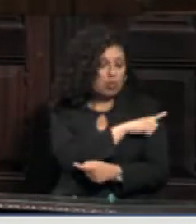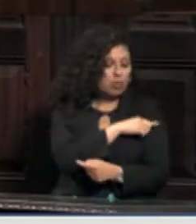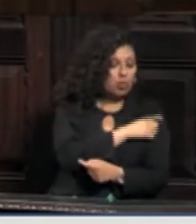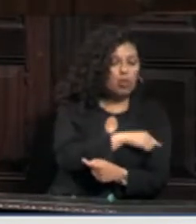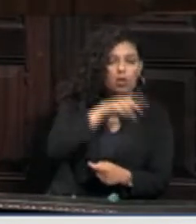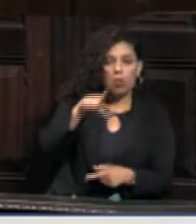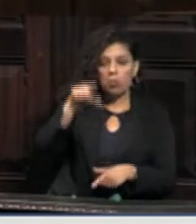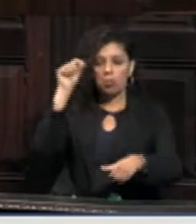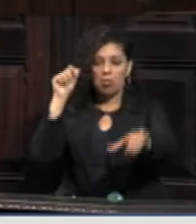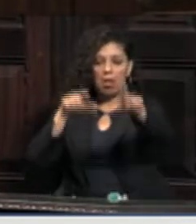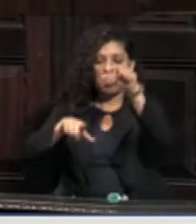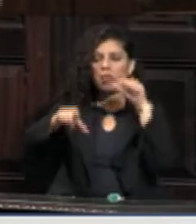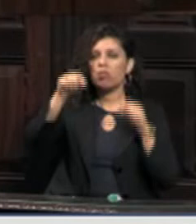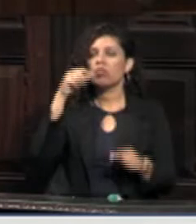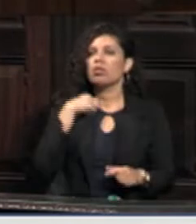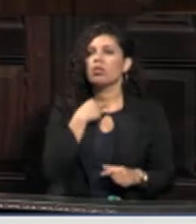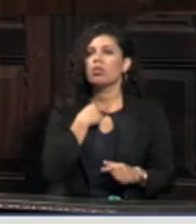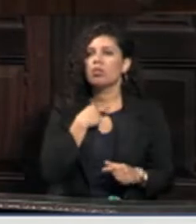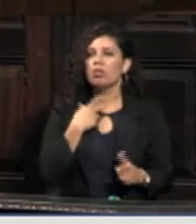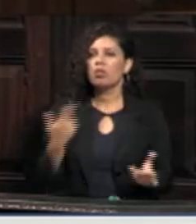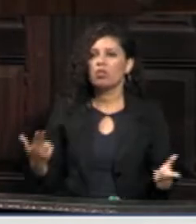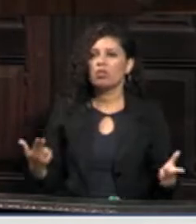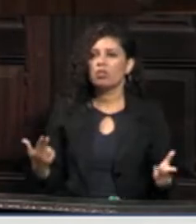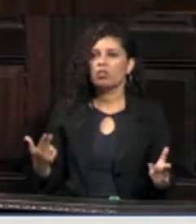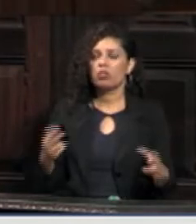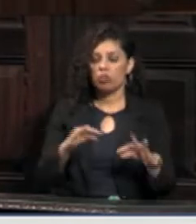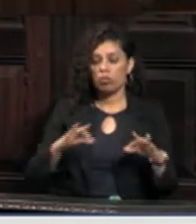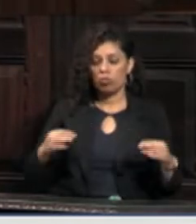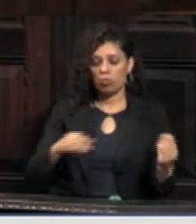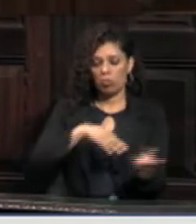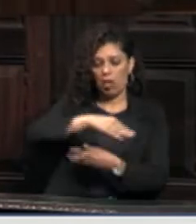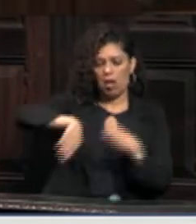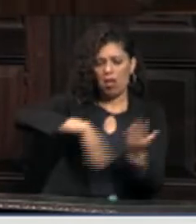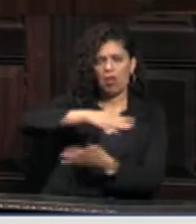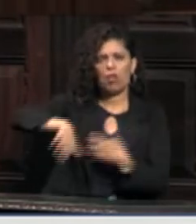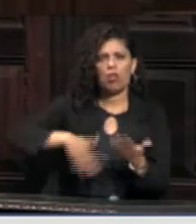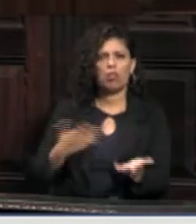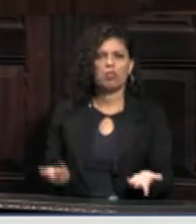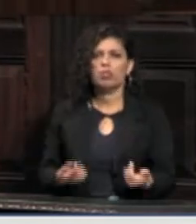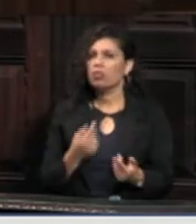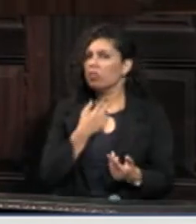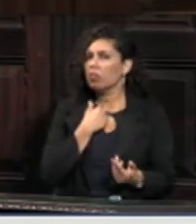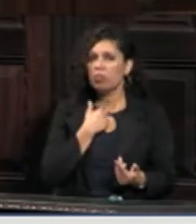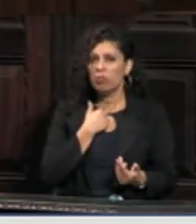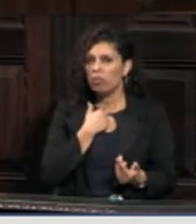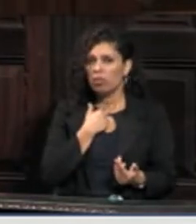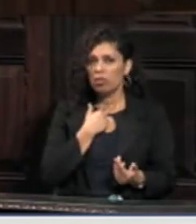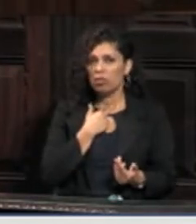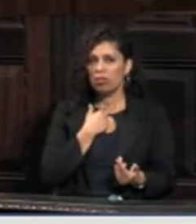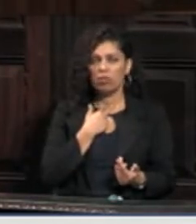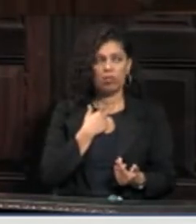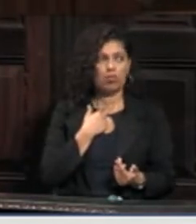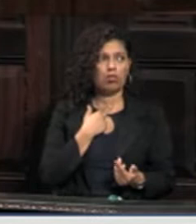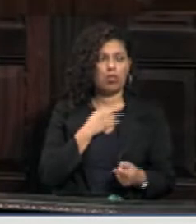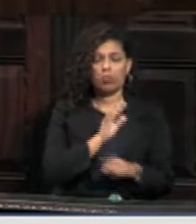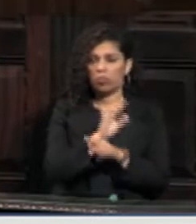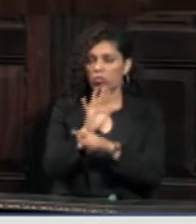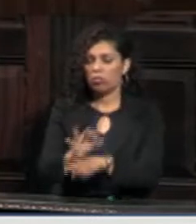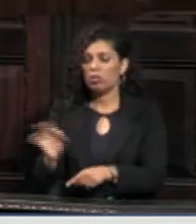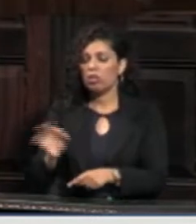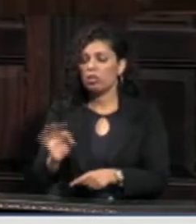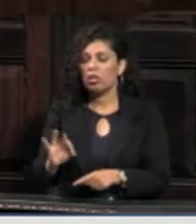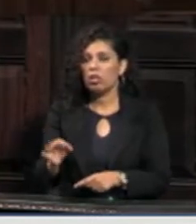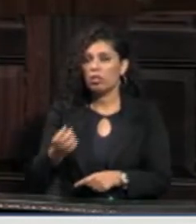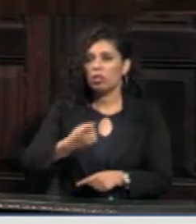têm autoridade para exigir o meu cateterismo, o meu exame especializado. Não vai adiantar. Precisamos